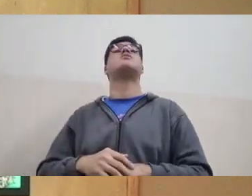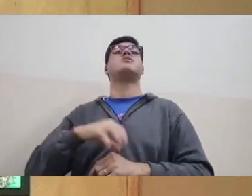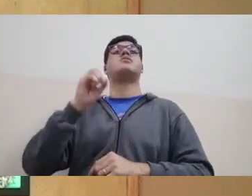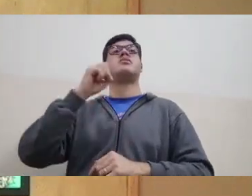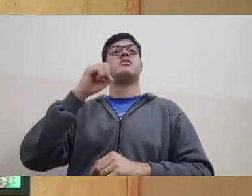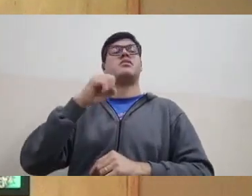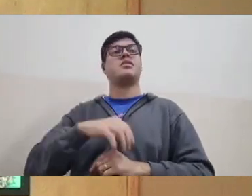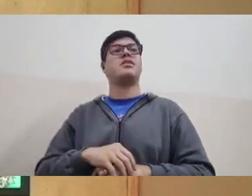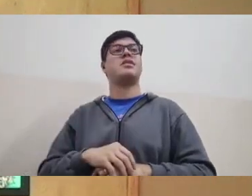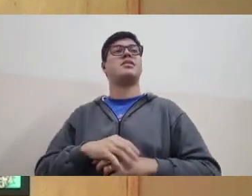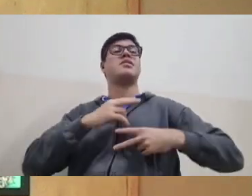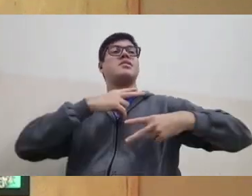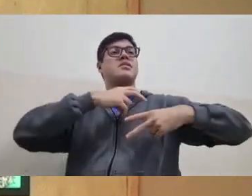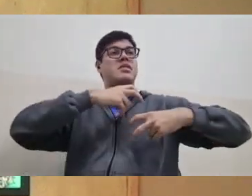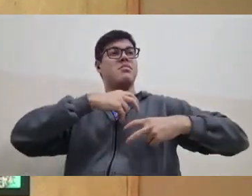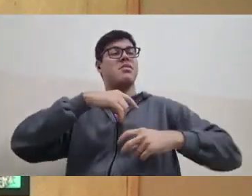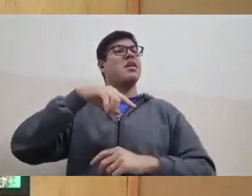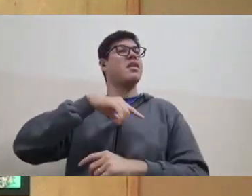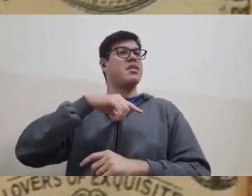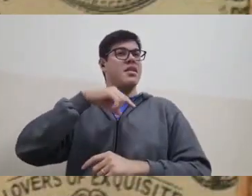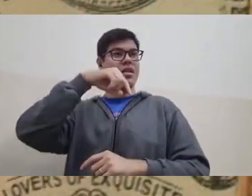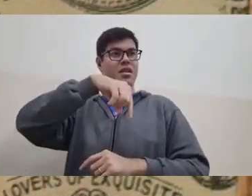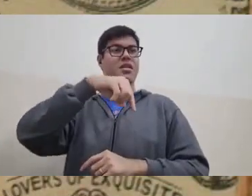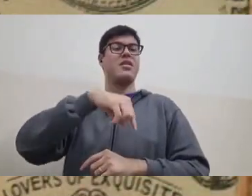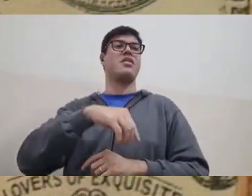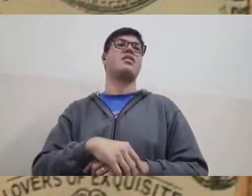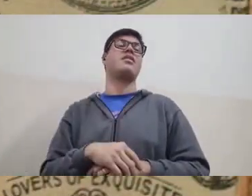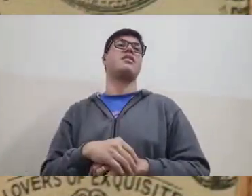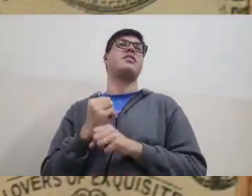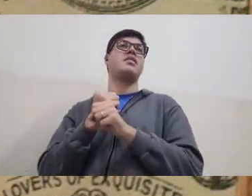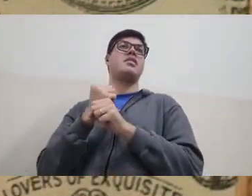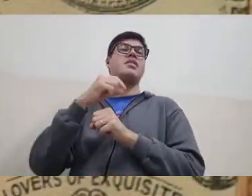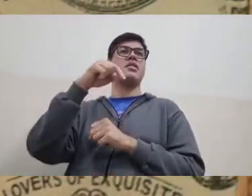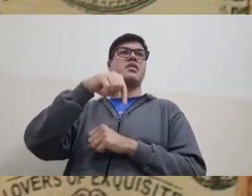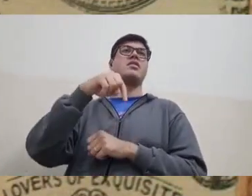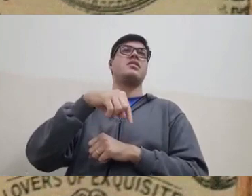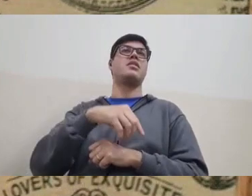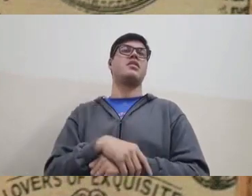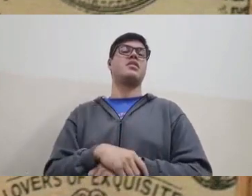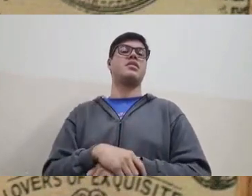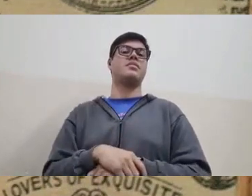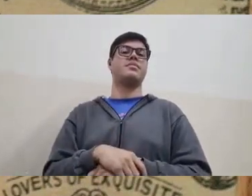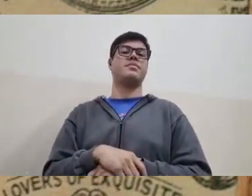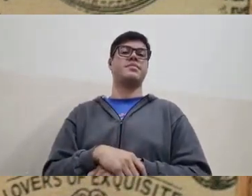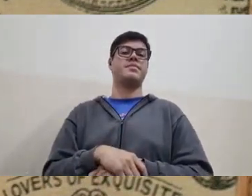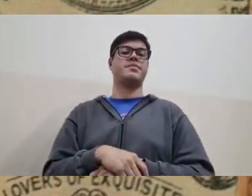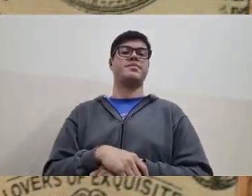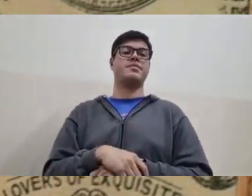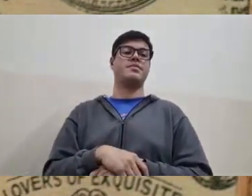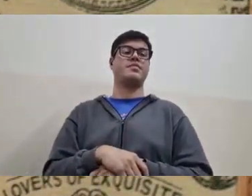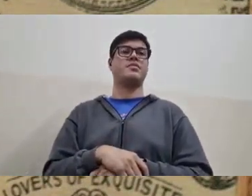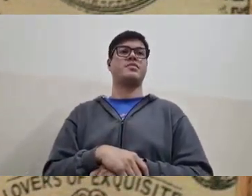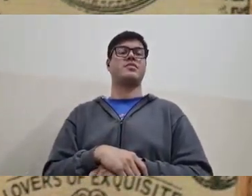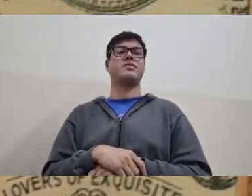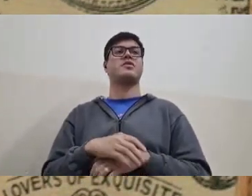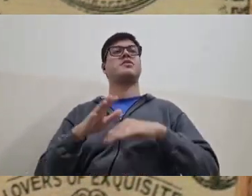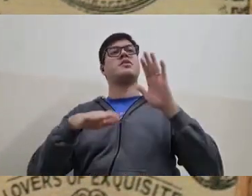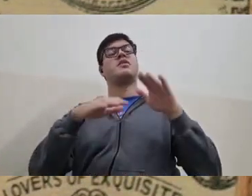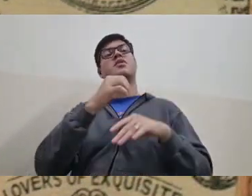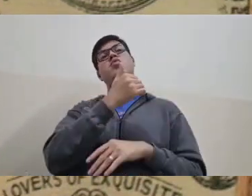muito bom muito bom hoje você tem uma ideia esse ano ele tá com 11